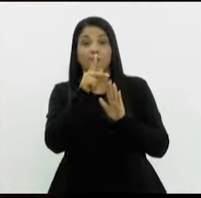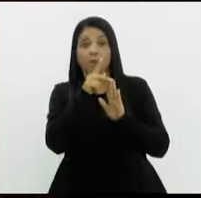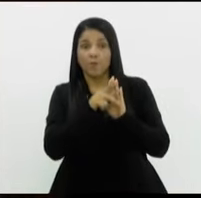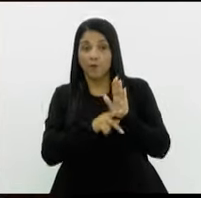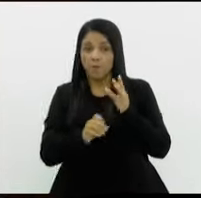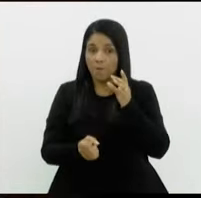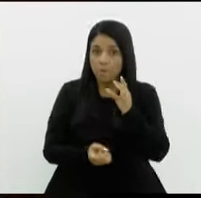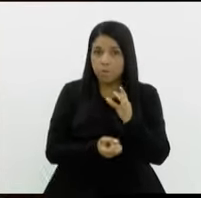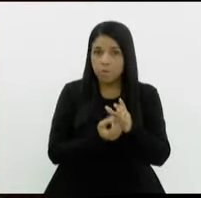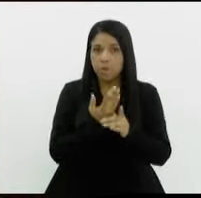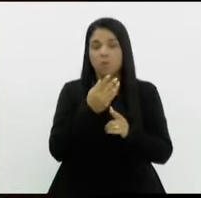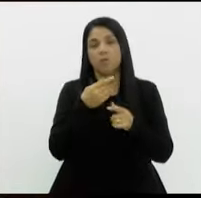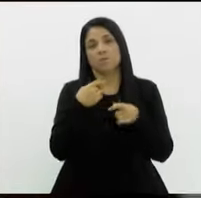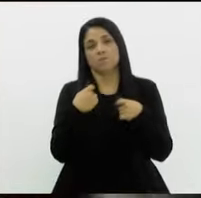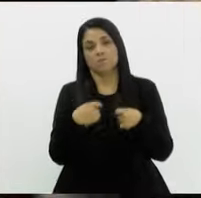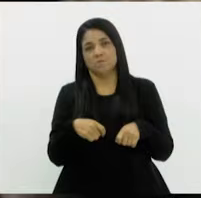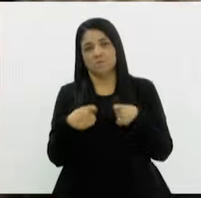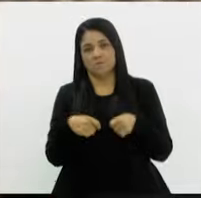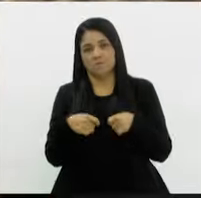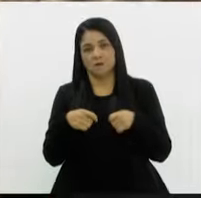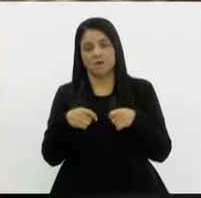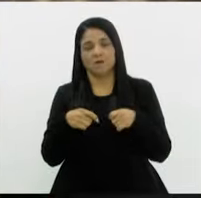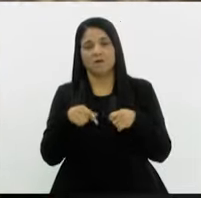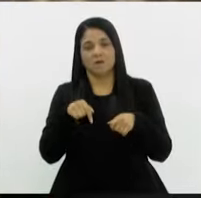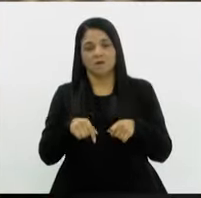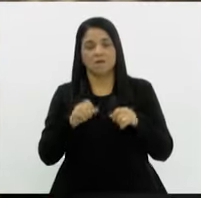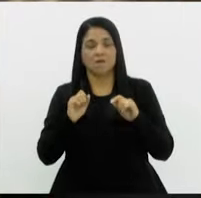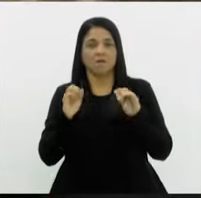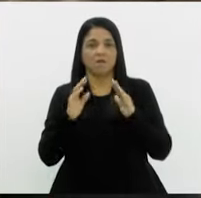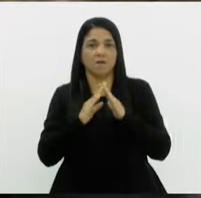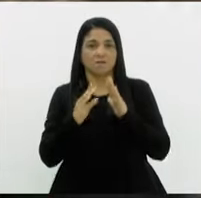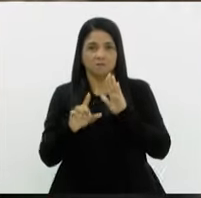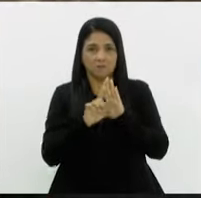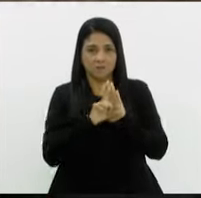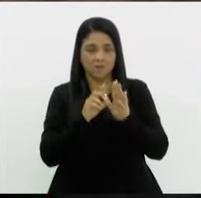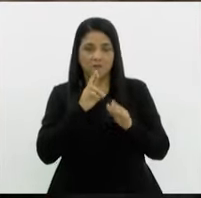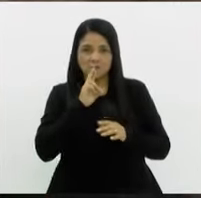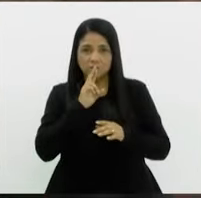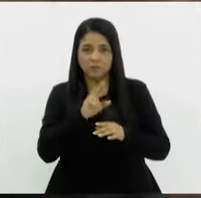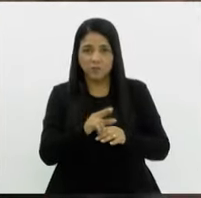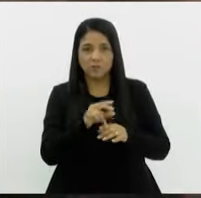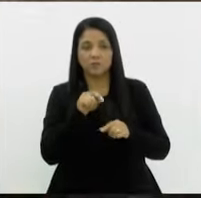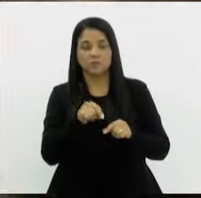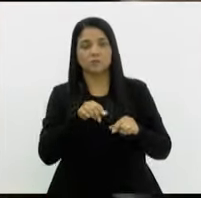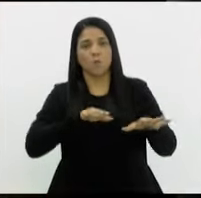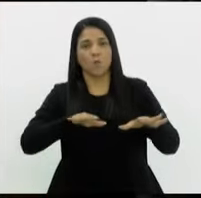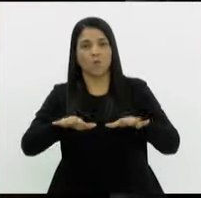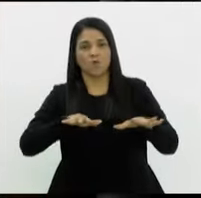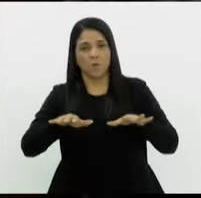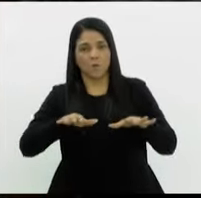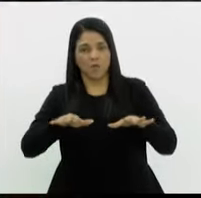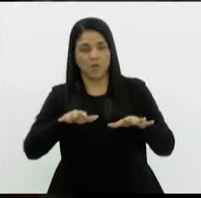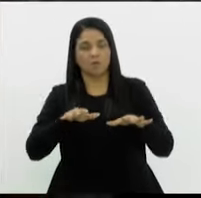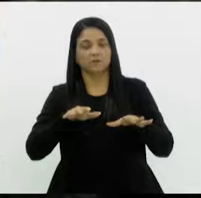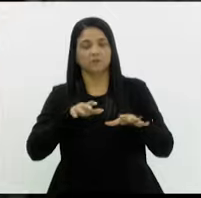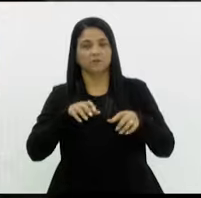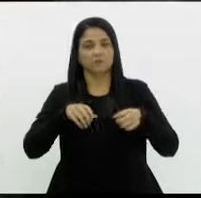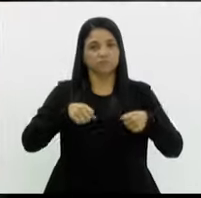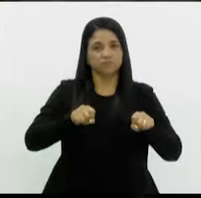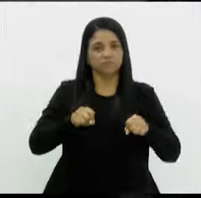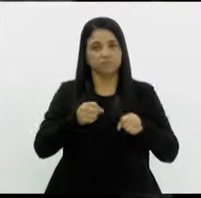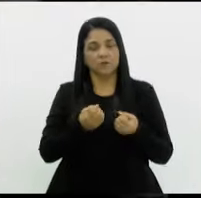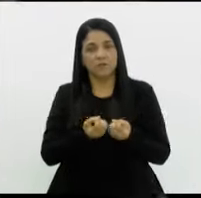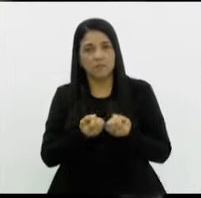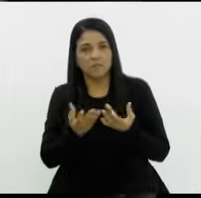nasce da necessidade de essa casa responder às demandas apresentadas pelos movimentos de entregadoras e entregadores, que